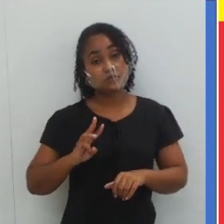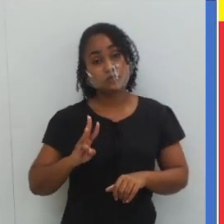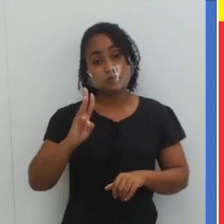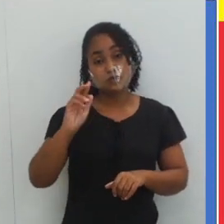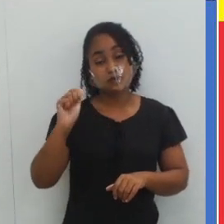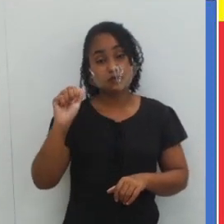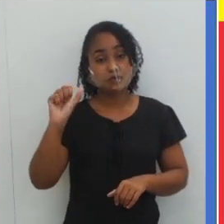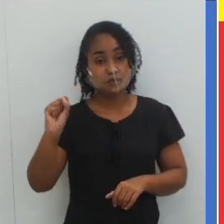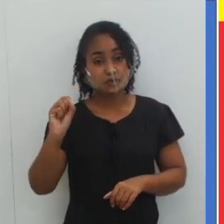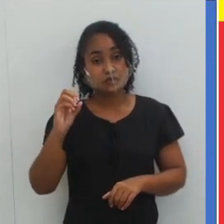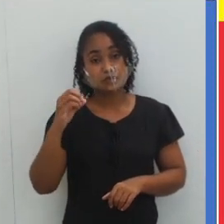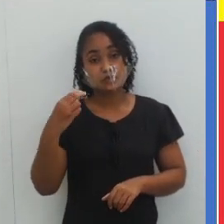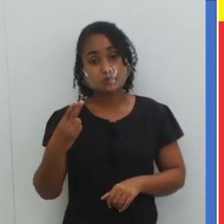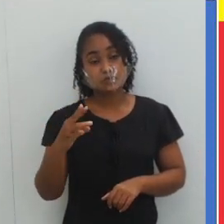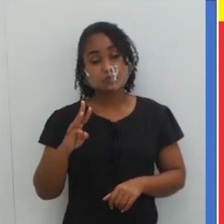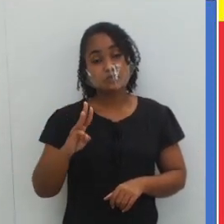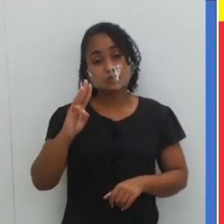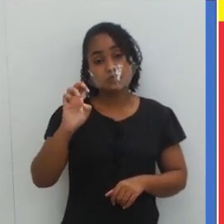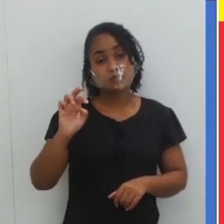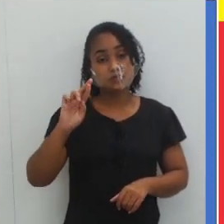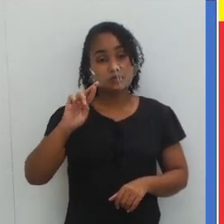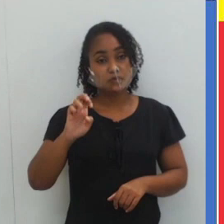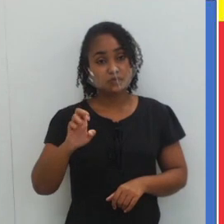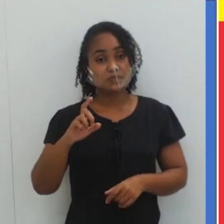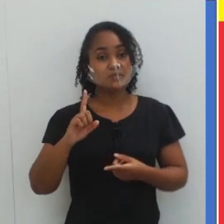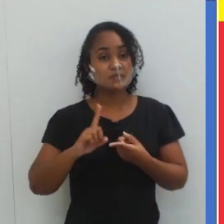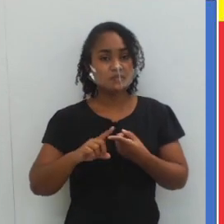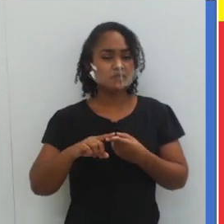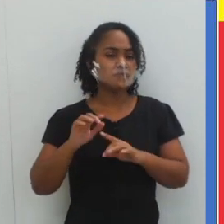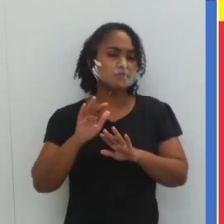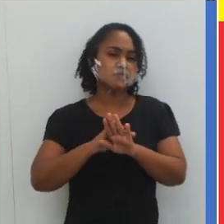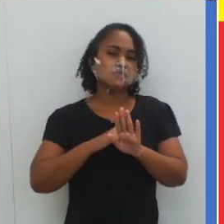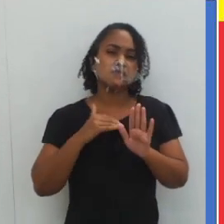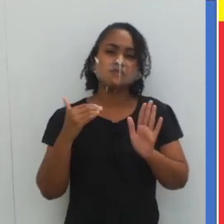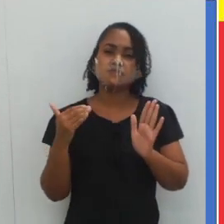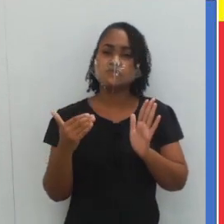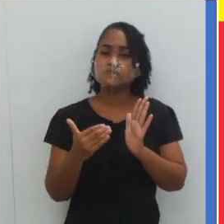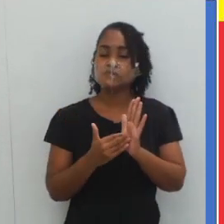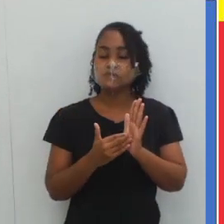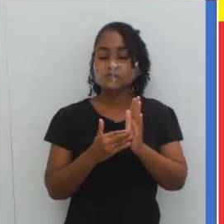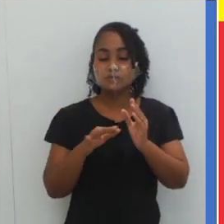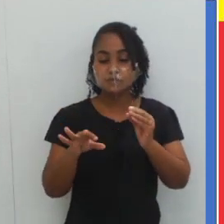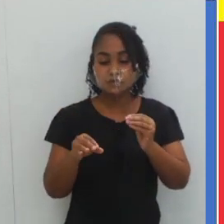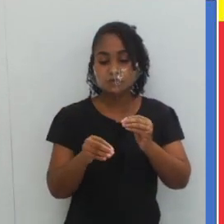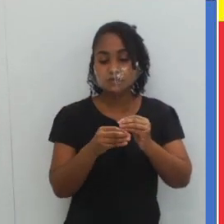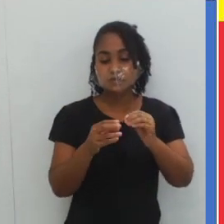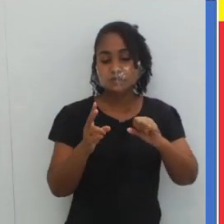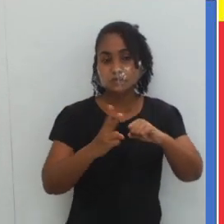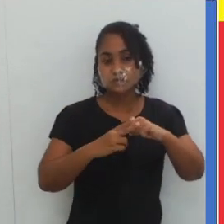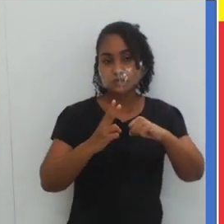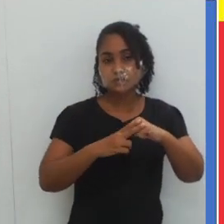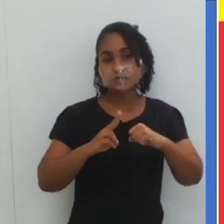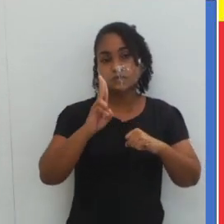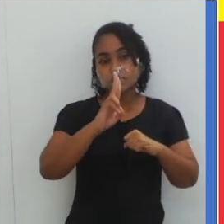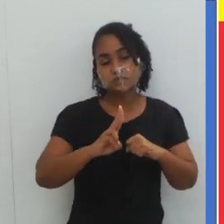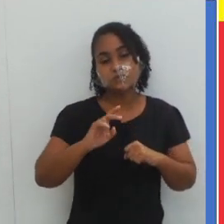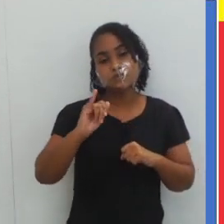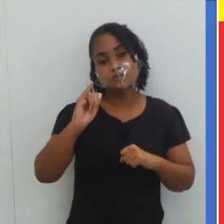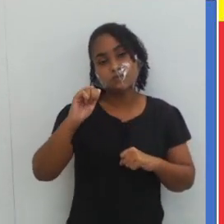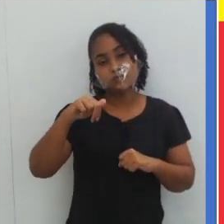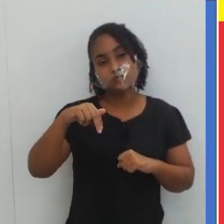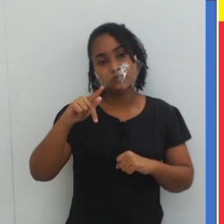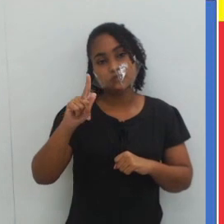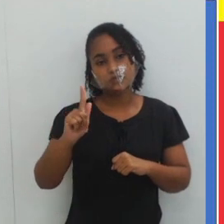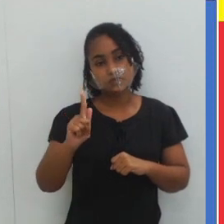o was ou were, se for plural ou singular, e todos os finais desses verbos, eles